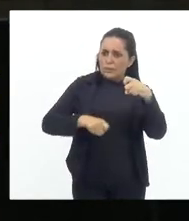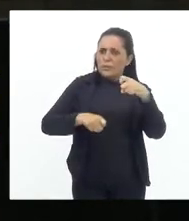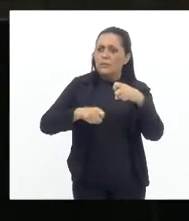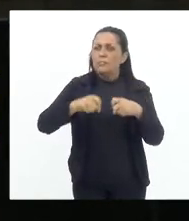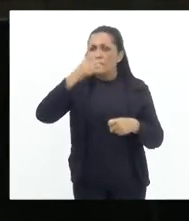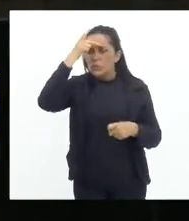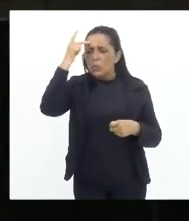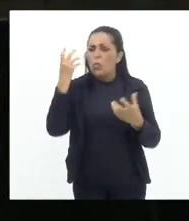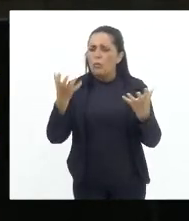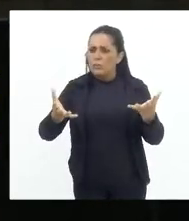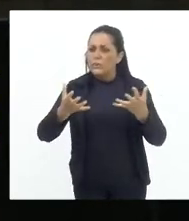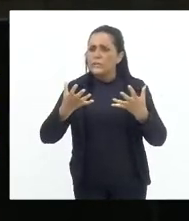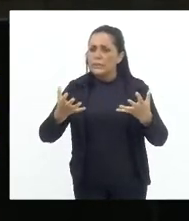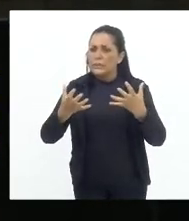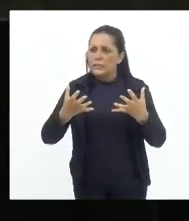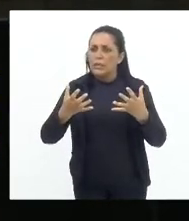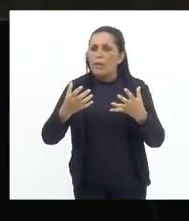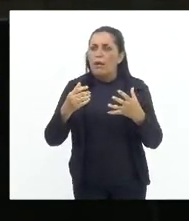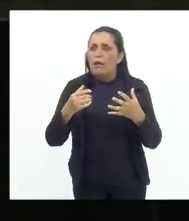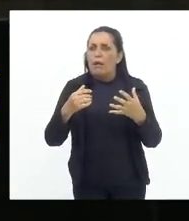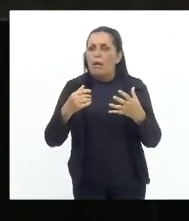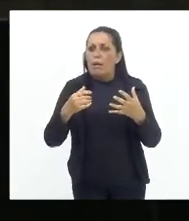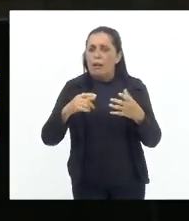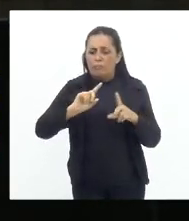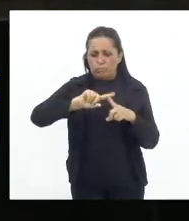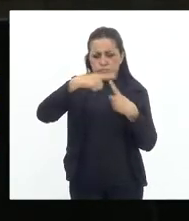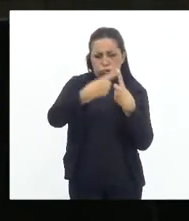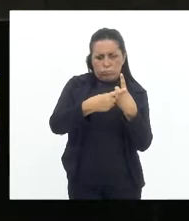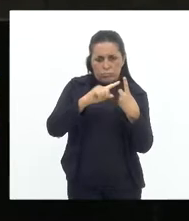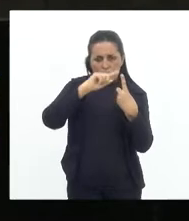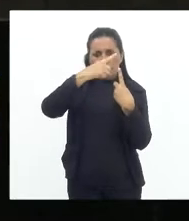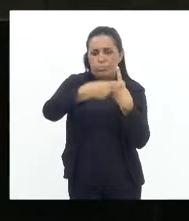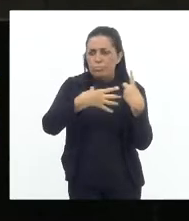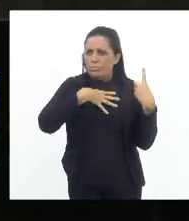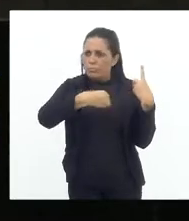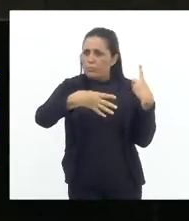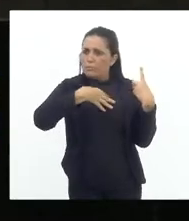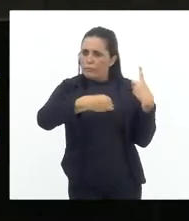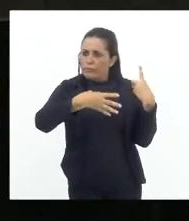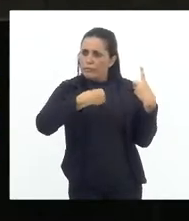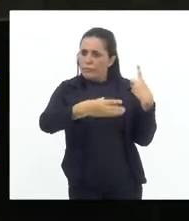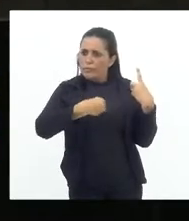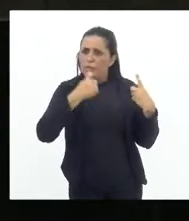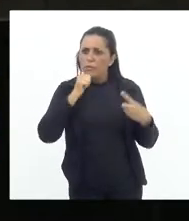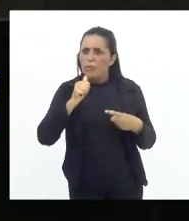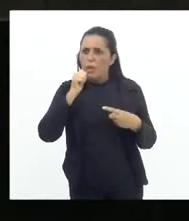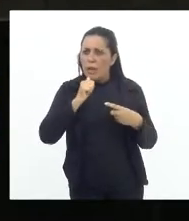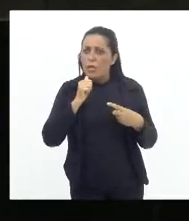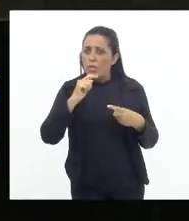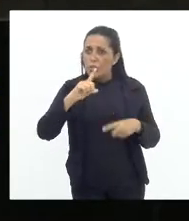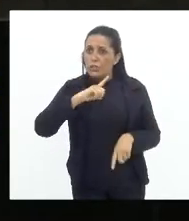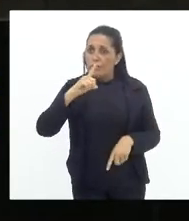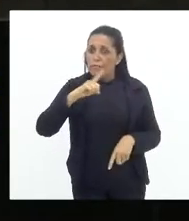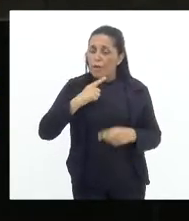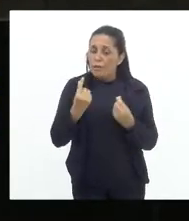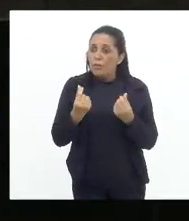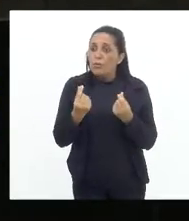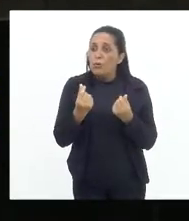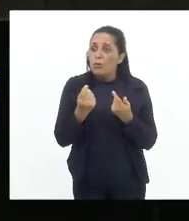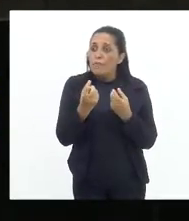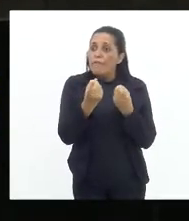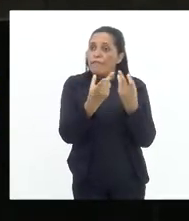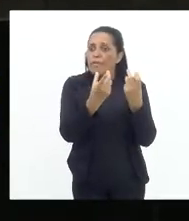por aqueles que queriam inclusive fazer mais filhos nessas mulheres para que elas é para que tivesse um lucro